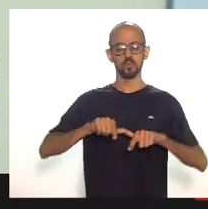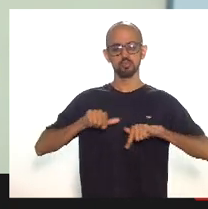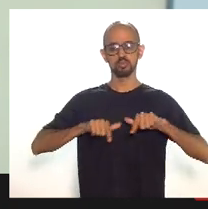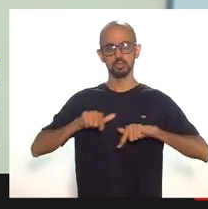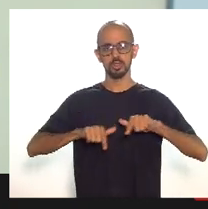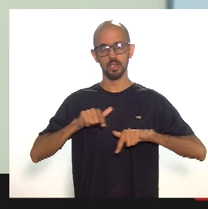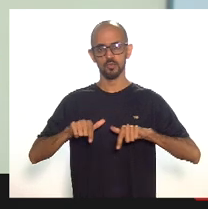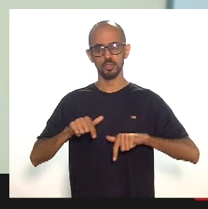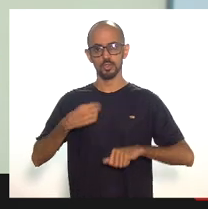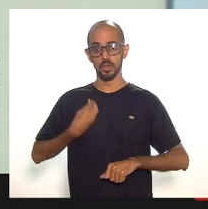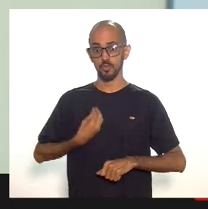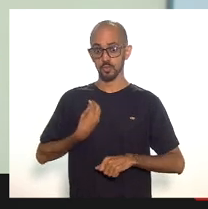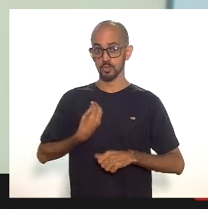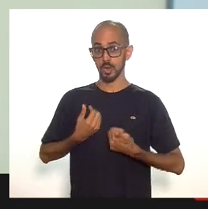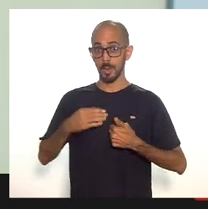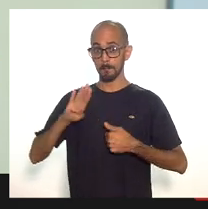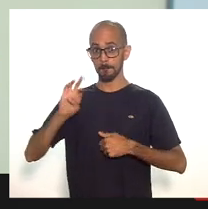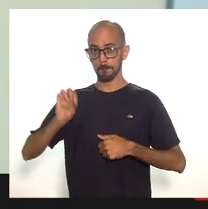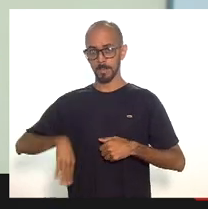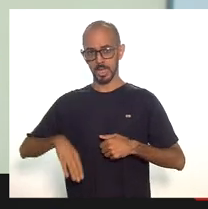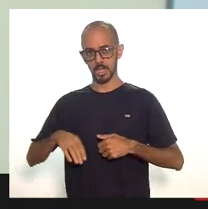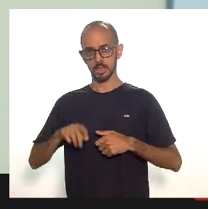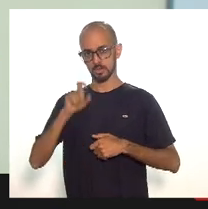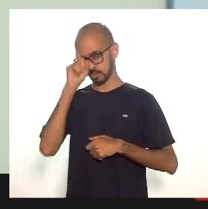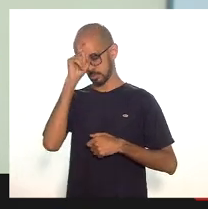muito bem na rede federal.